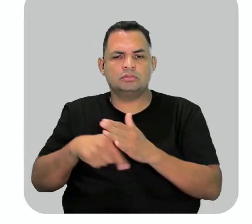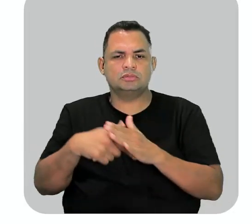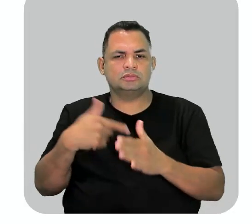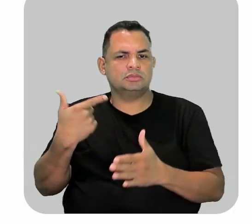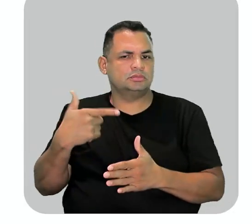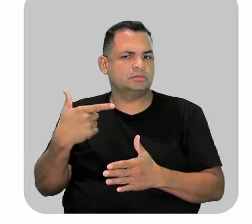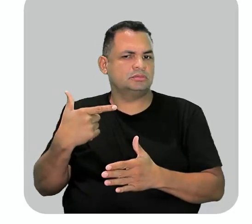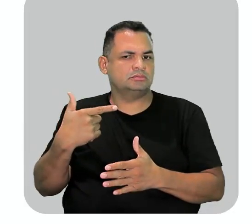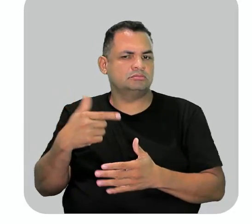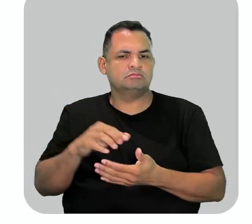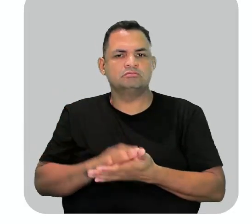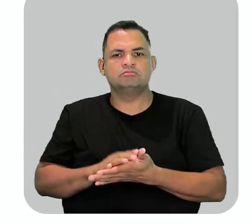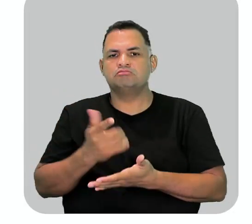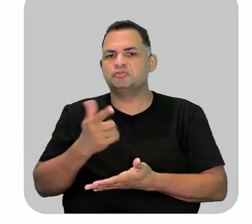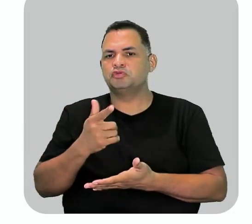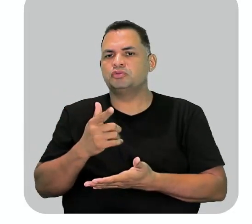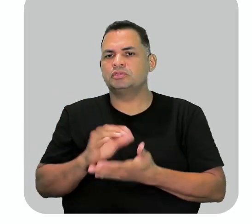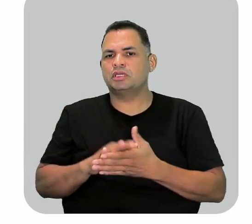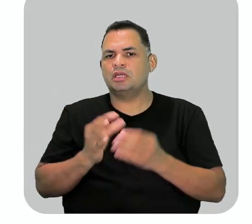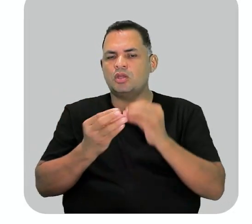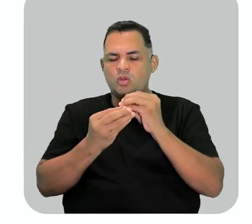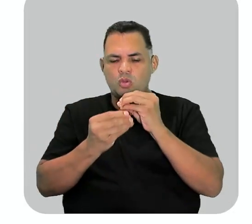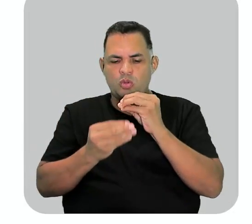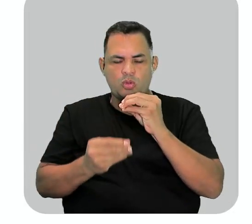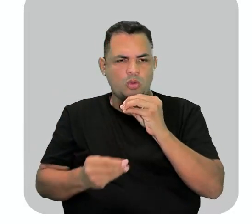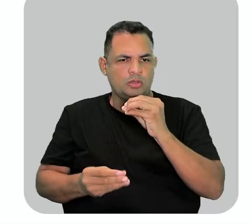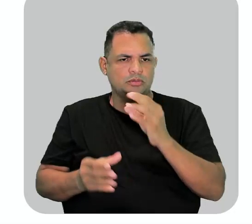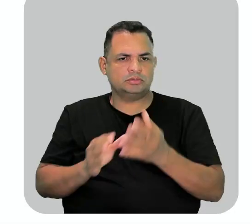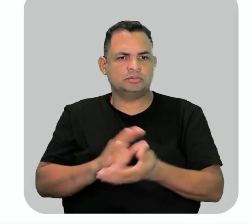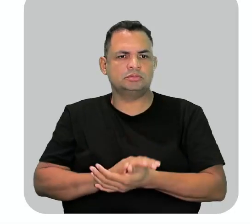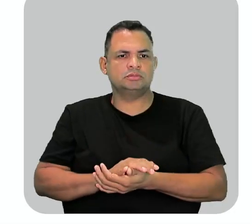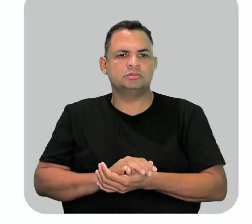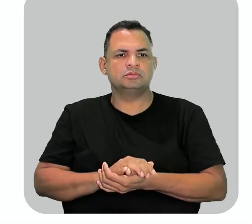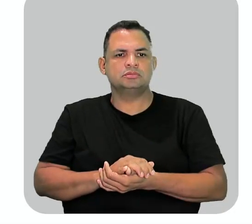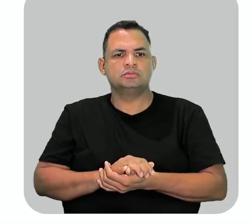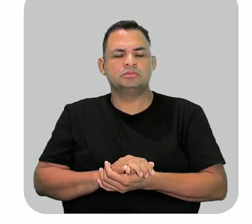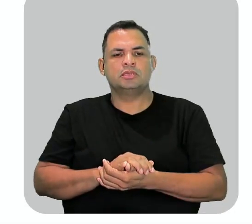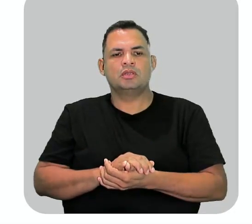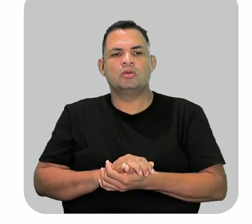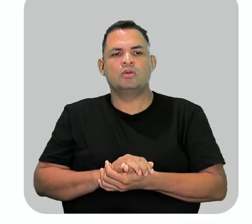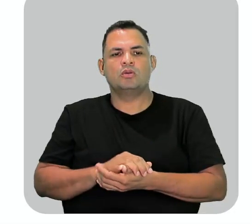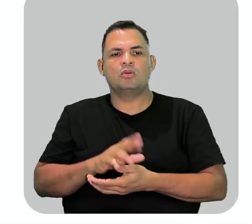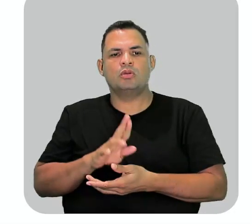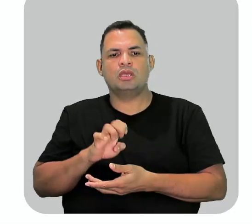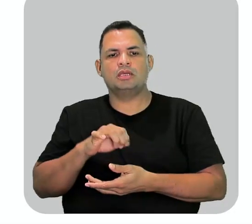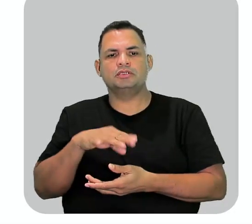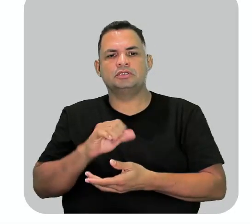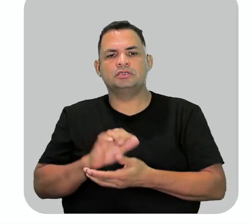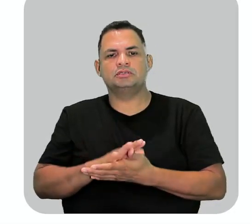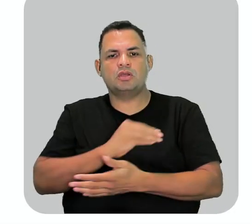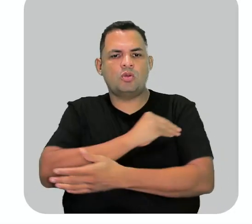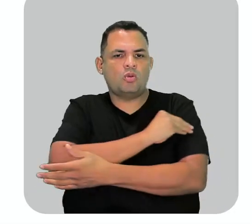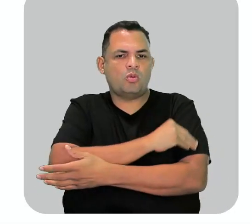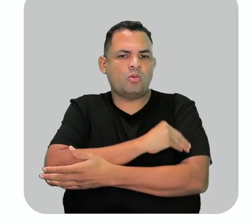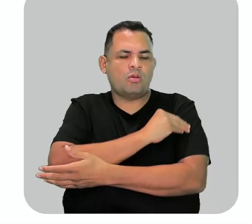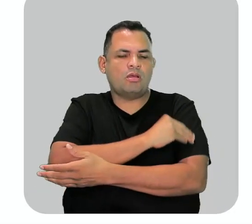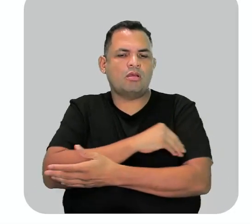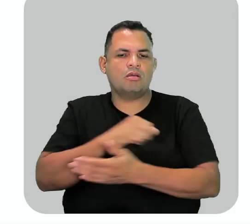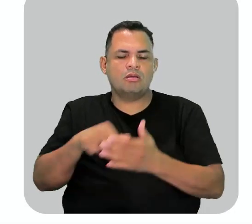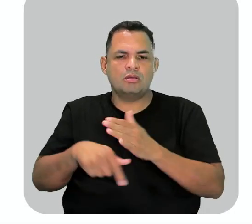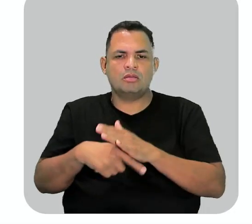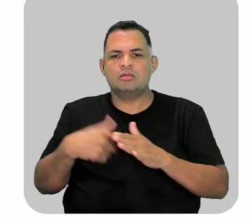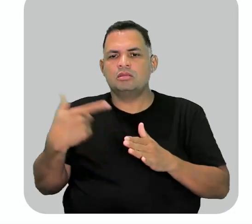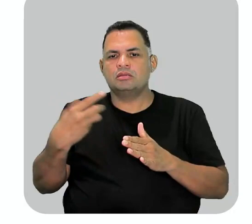oxidação. B, o reagente é um álcool terciário, por isso